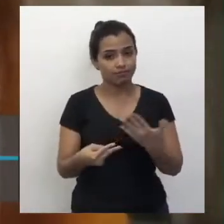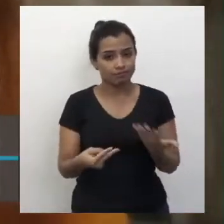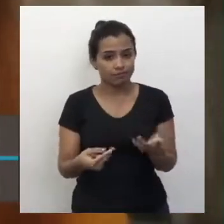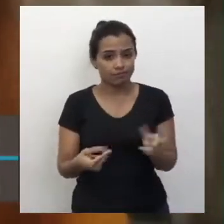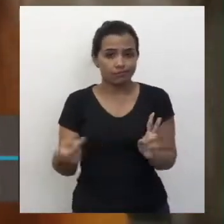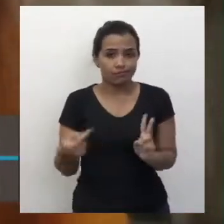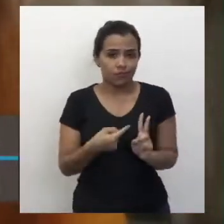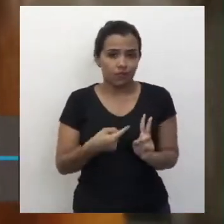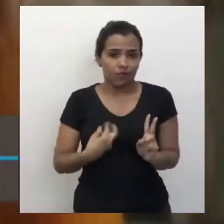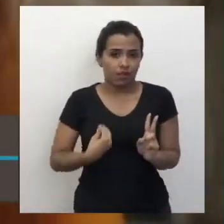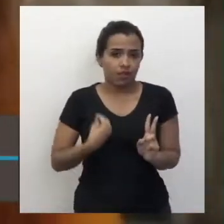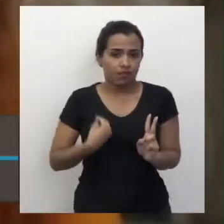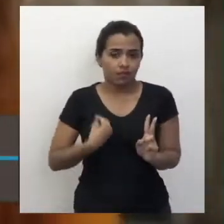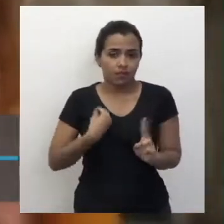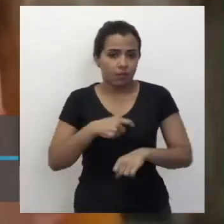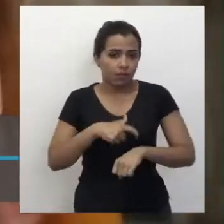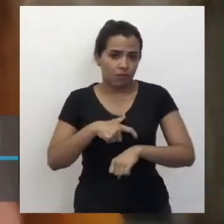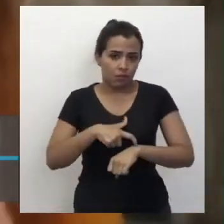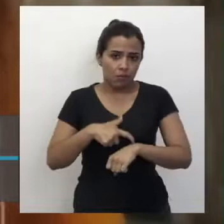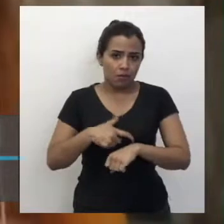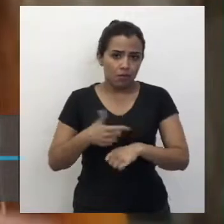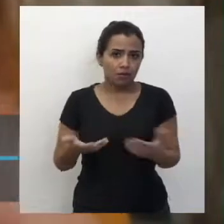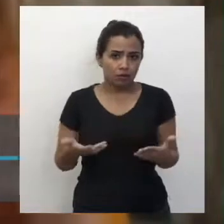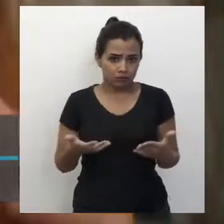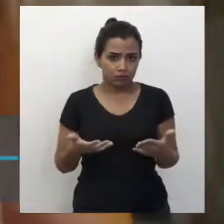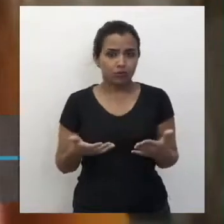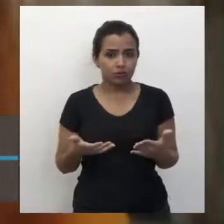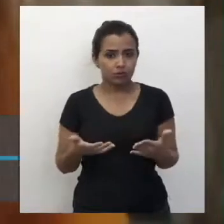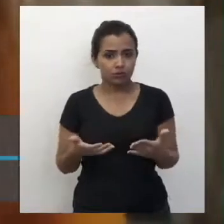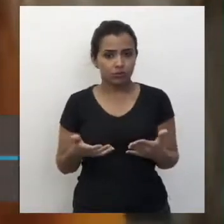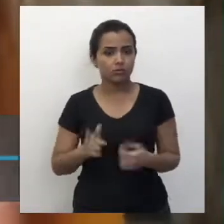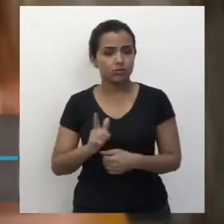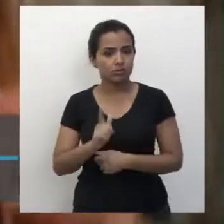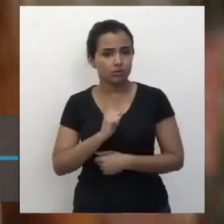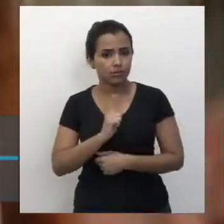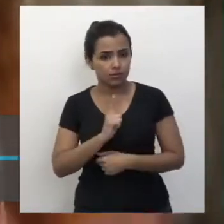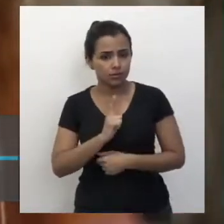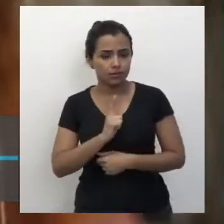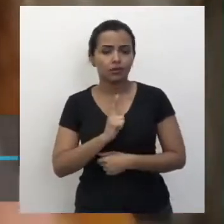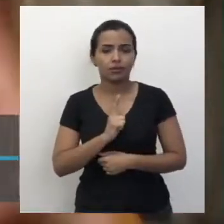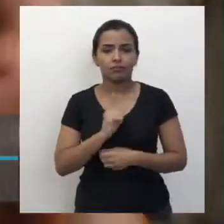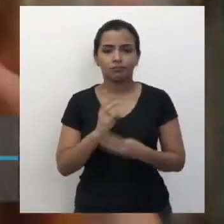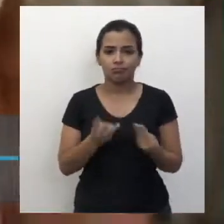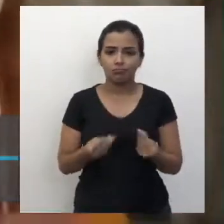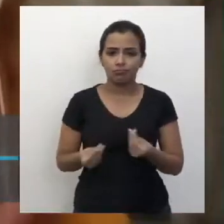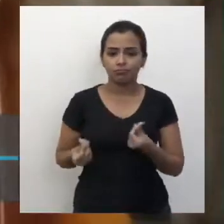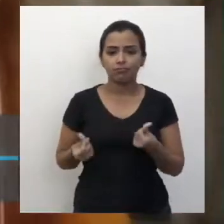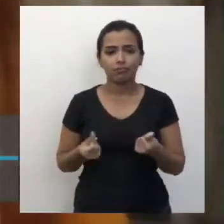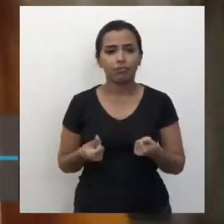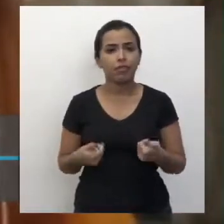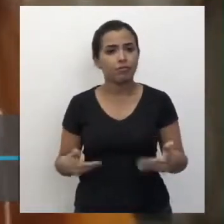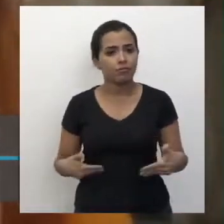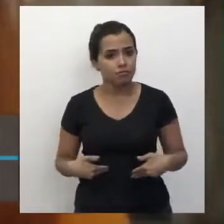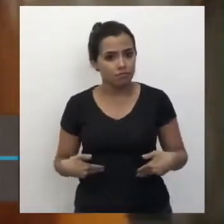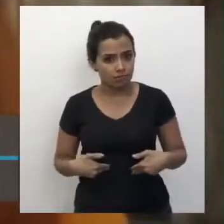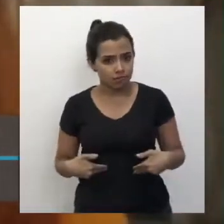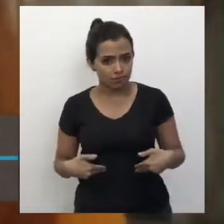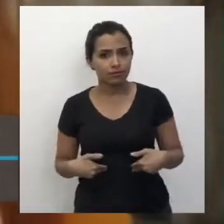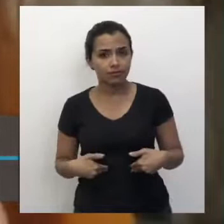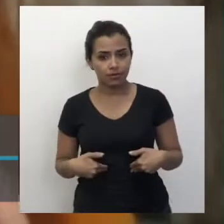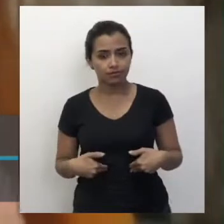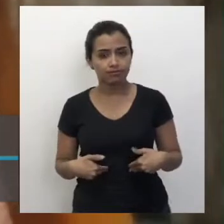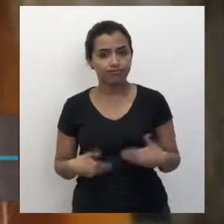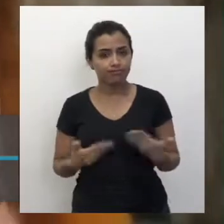vivendo naquele momento, uma circunstância de miserabilidade, amíngua, famintos, né. Então,